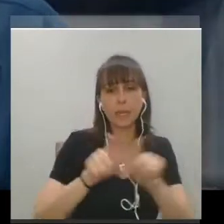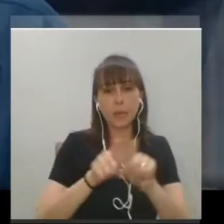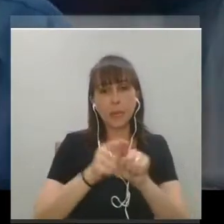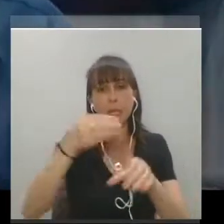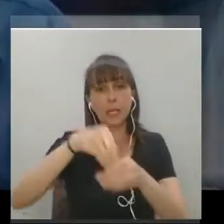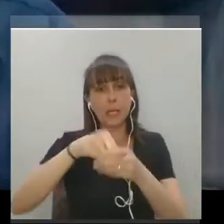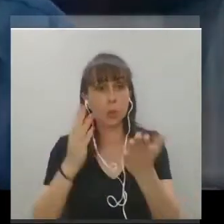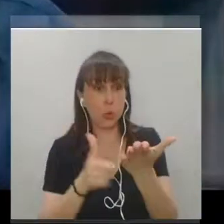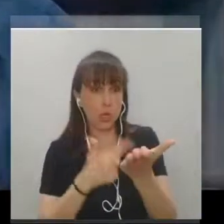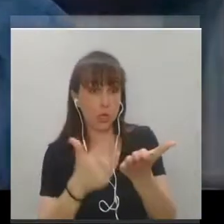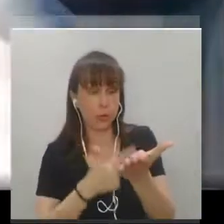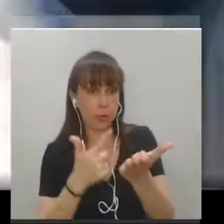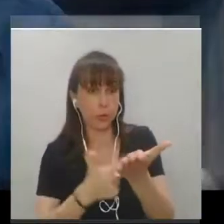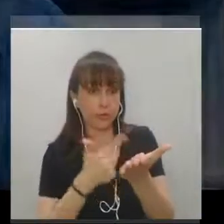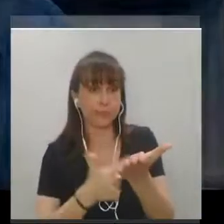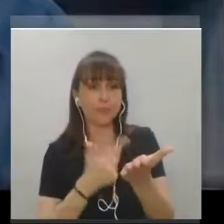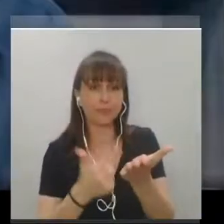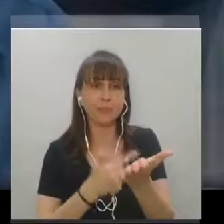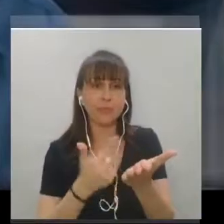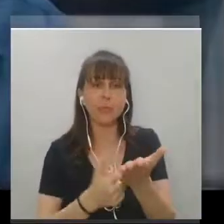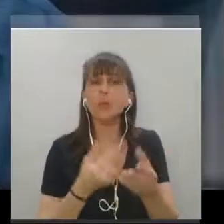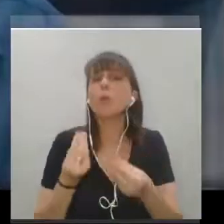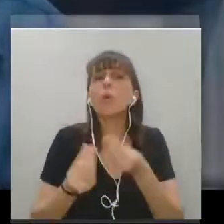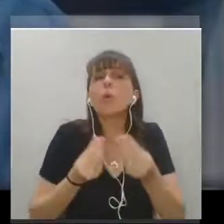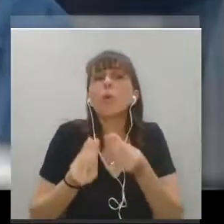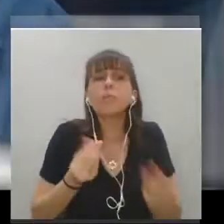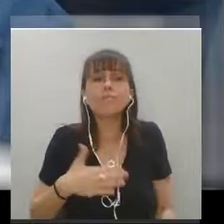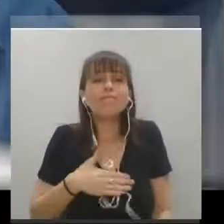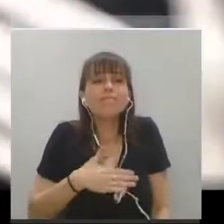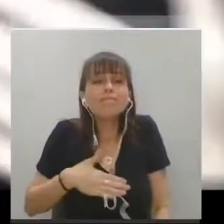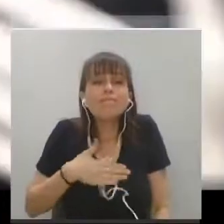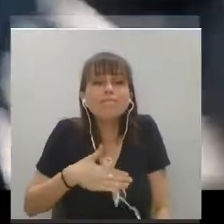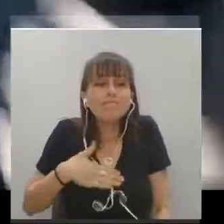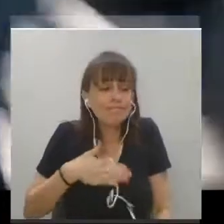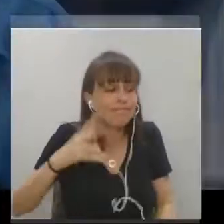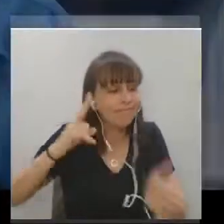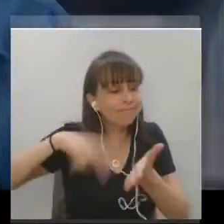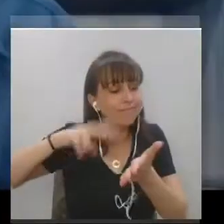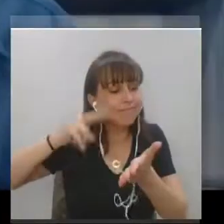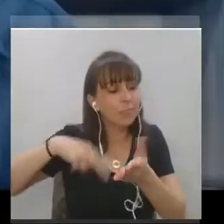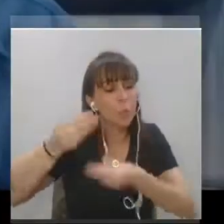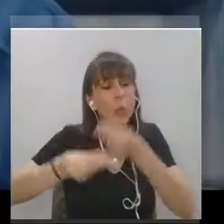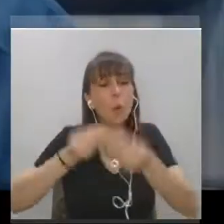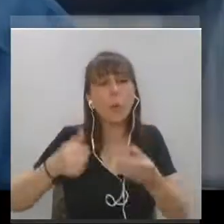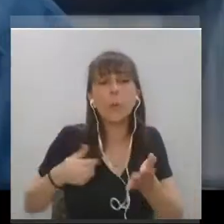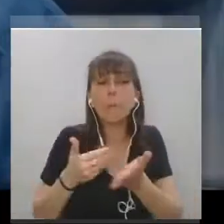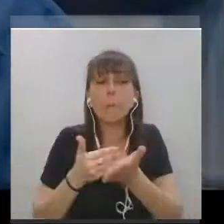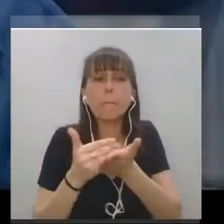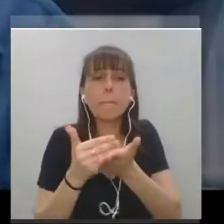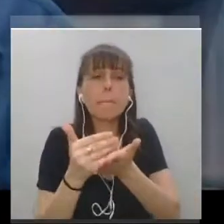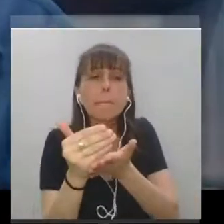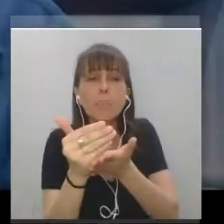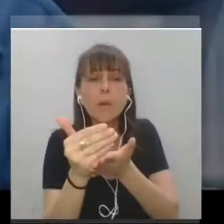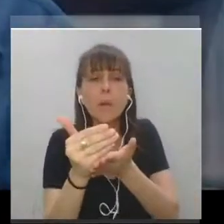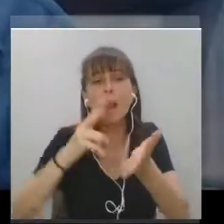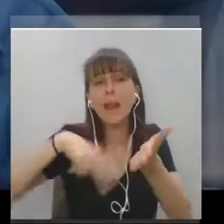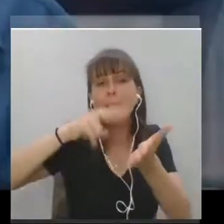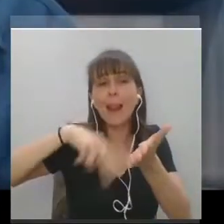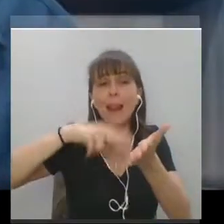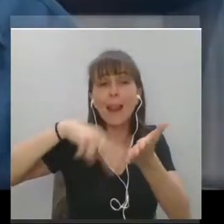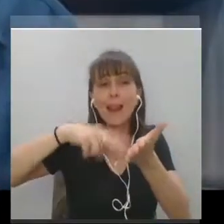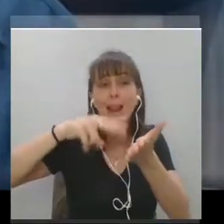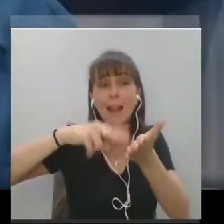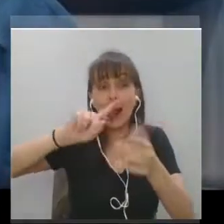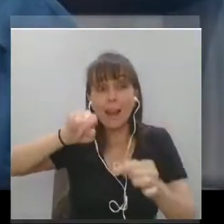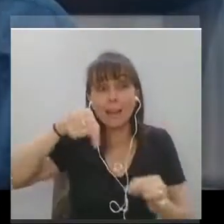Então, como gostar de ler? Como eu posso iniciar o gosto da leitura para chegar aos clássicos? A